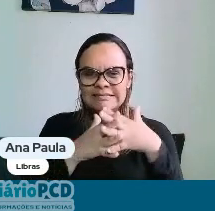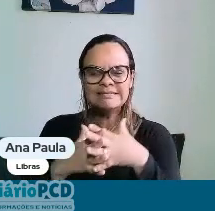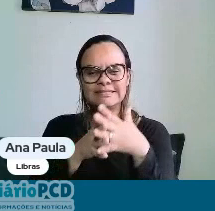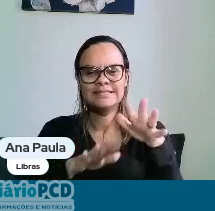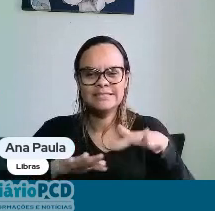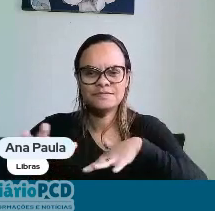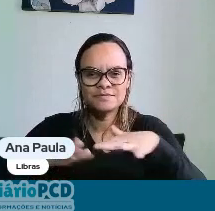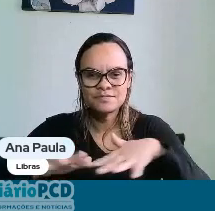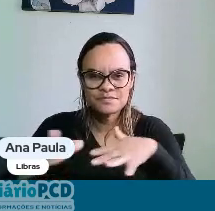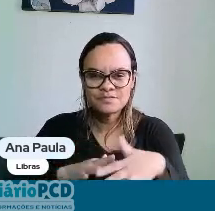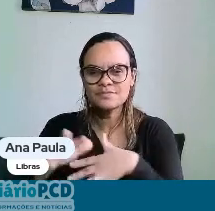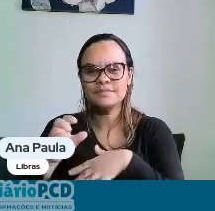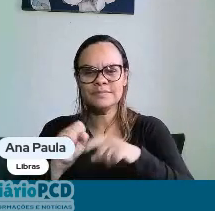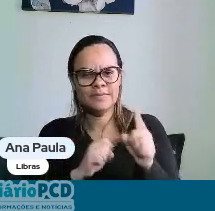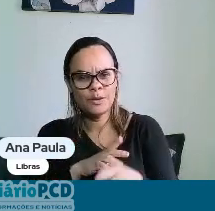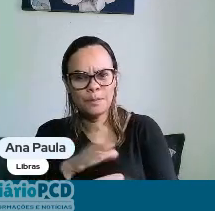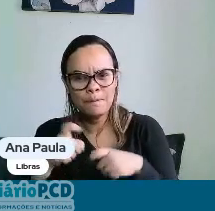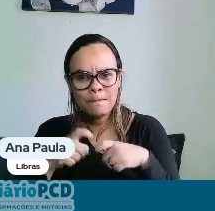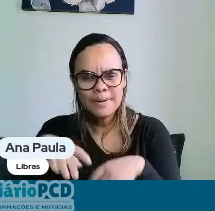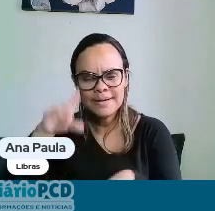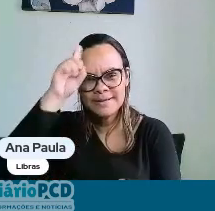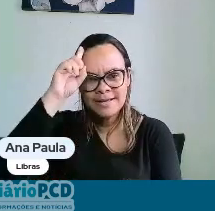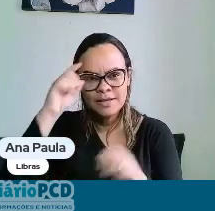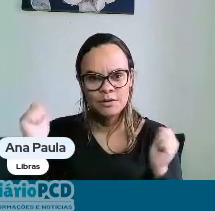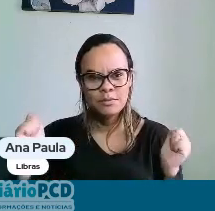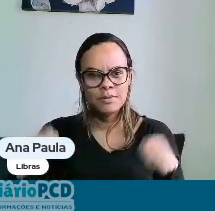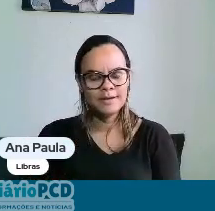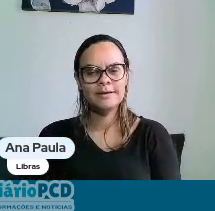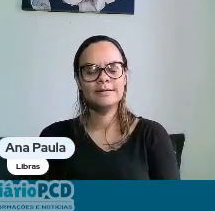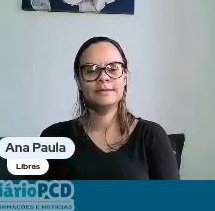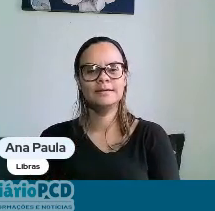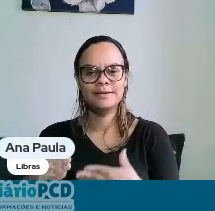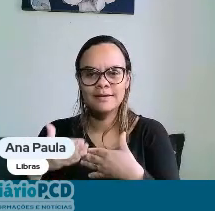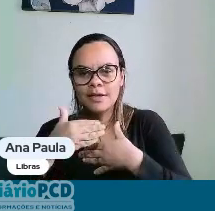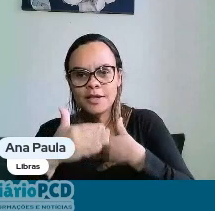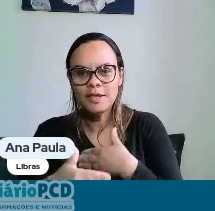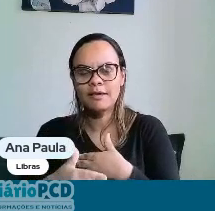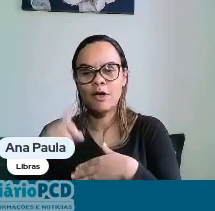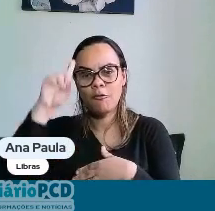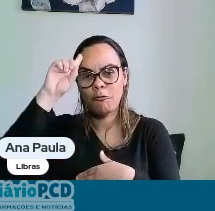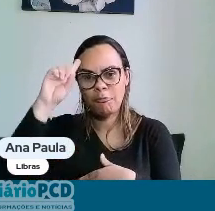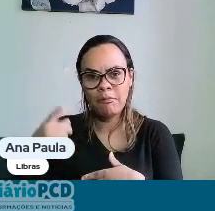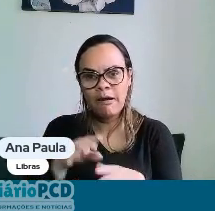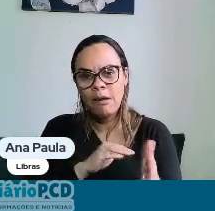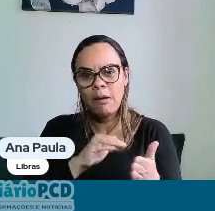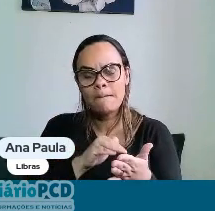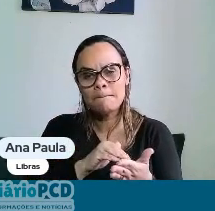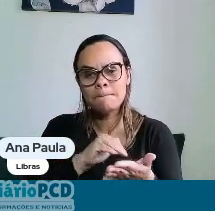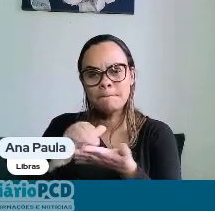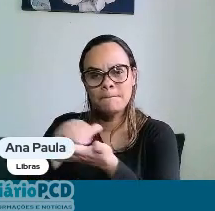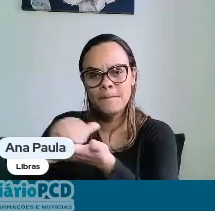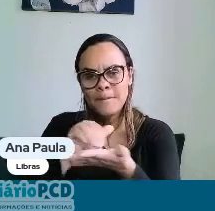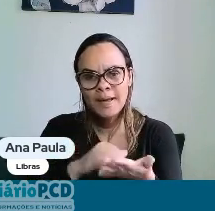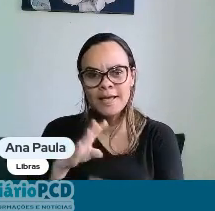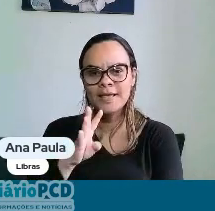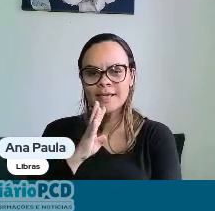sessões de fisioterapia todos os dias para poder partir à tarde para o escritório. Então, eu conheço, e por